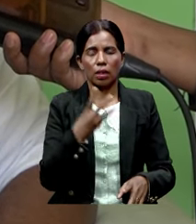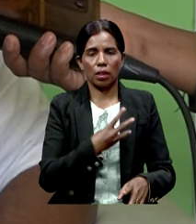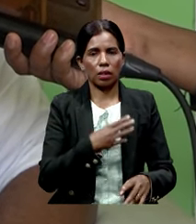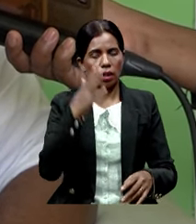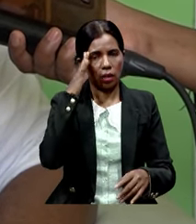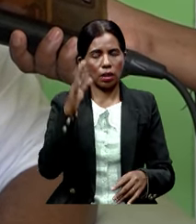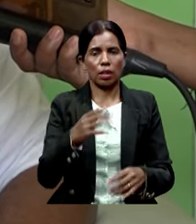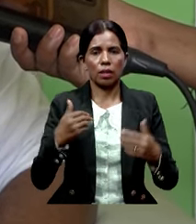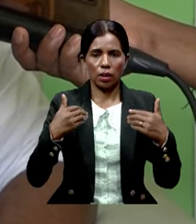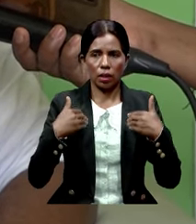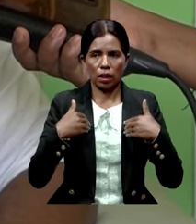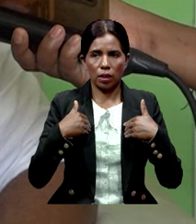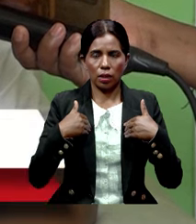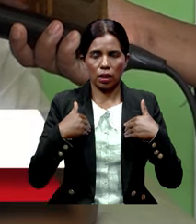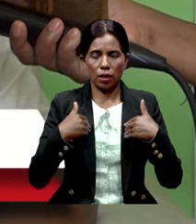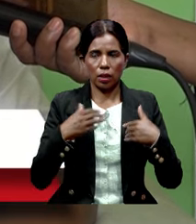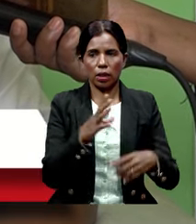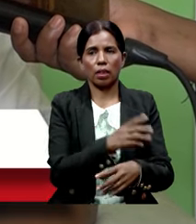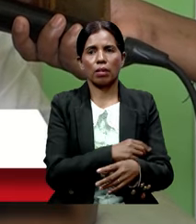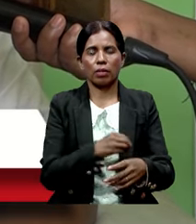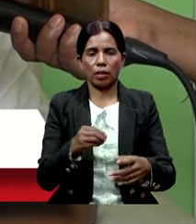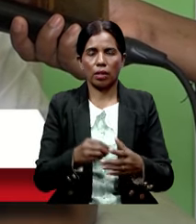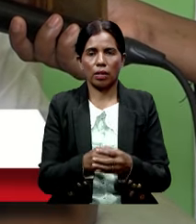acontece acidente neve mata